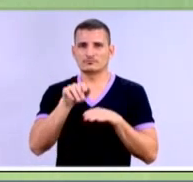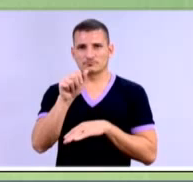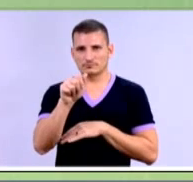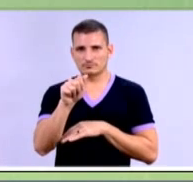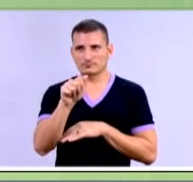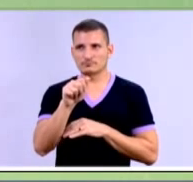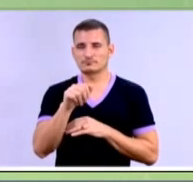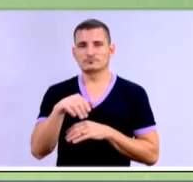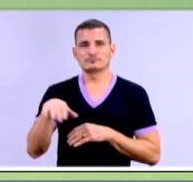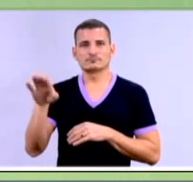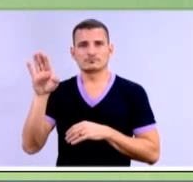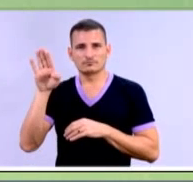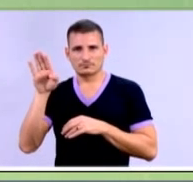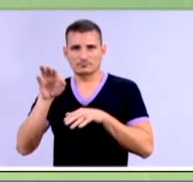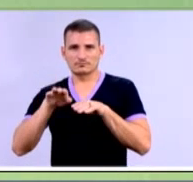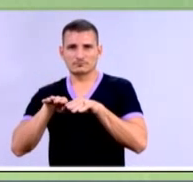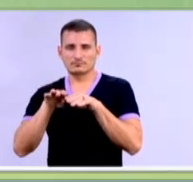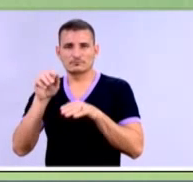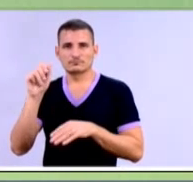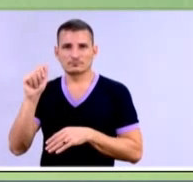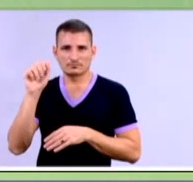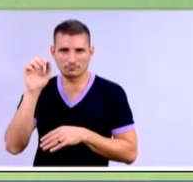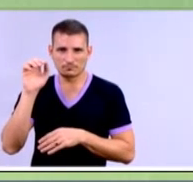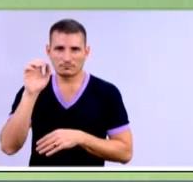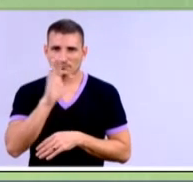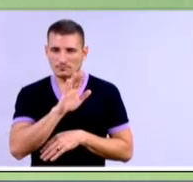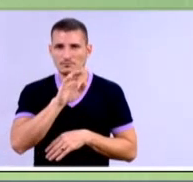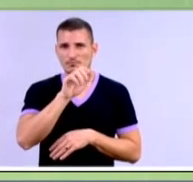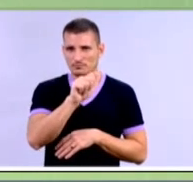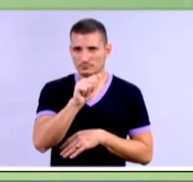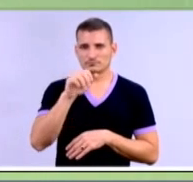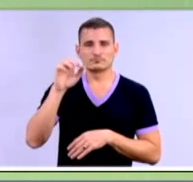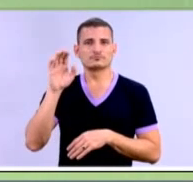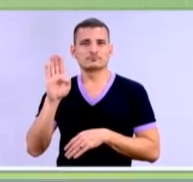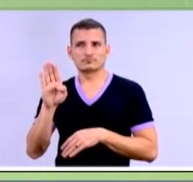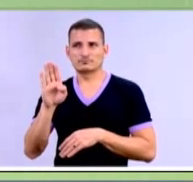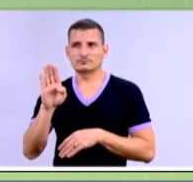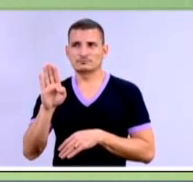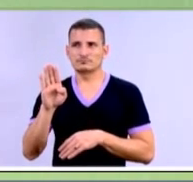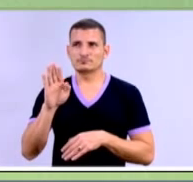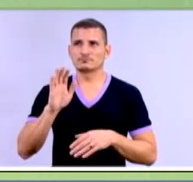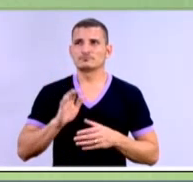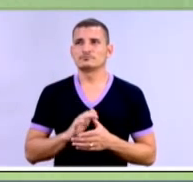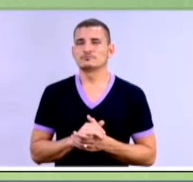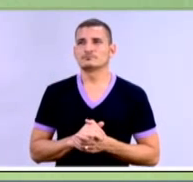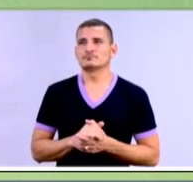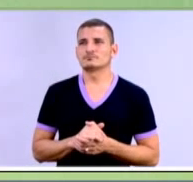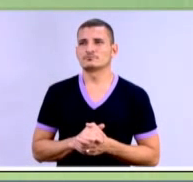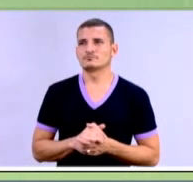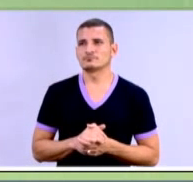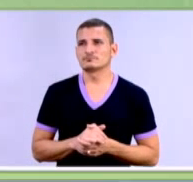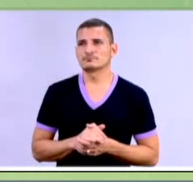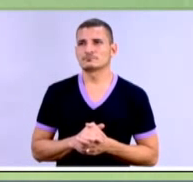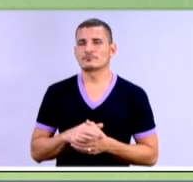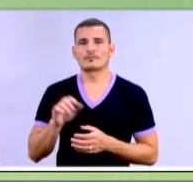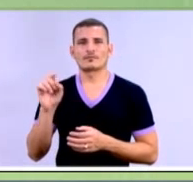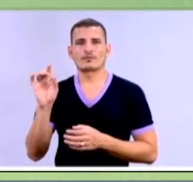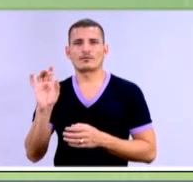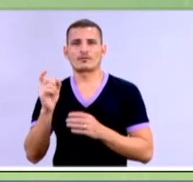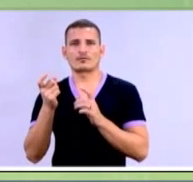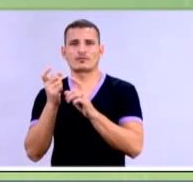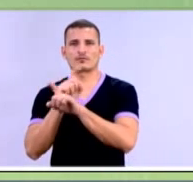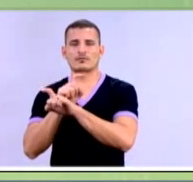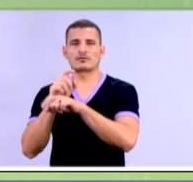padrão B, vocês veem no outro lado da imagem, reparem que ele vai inverter só o verde